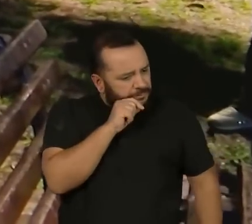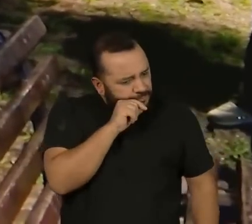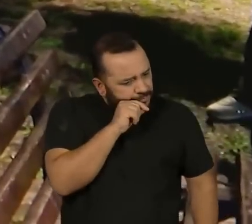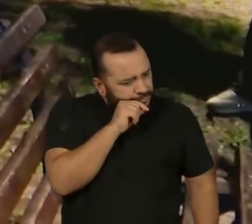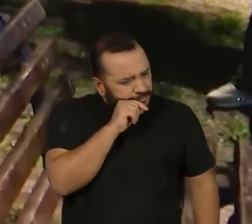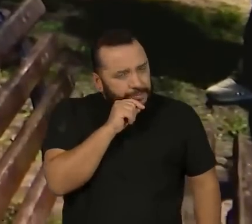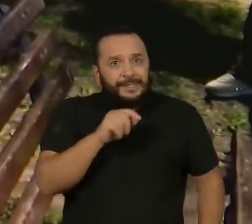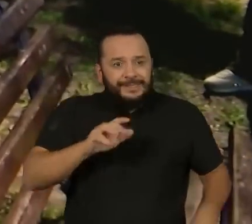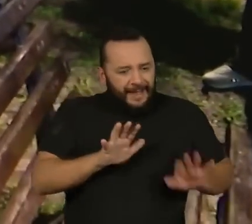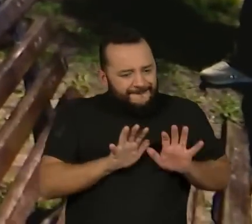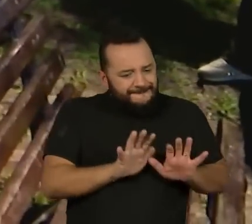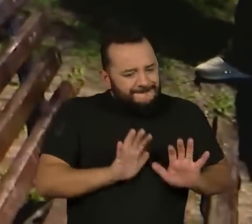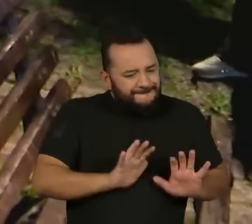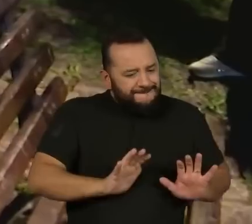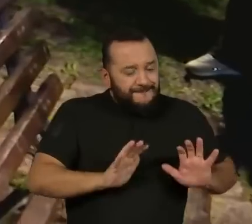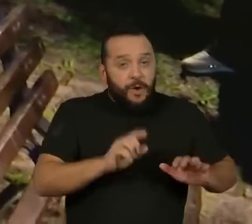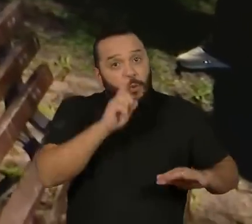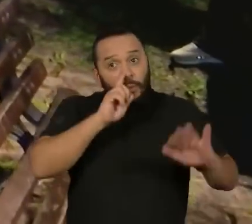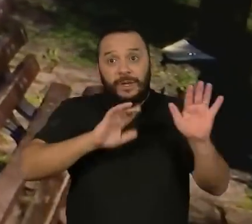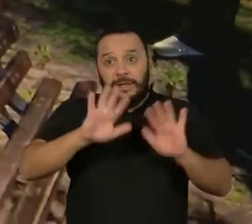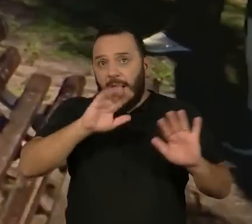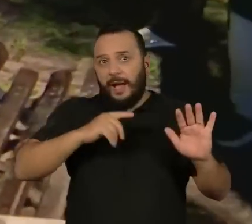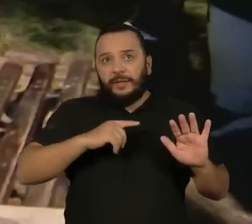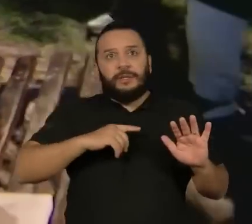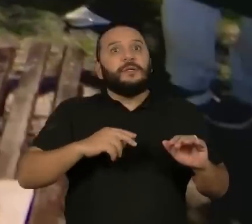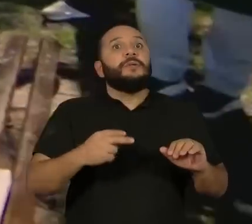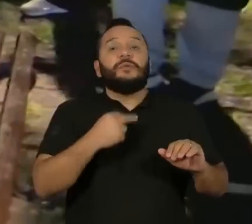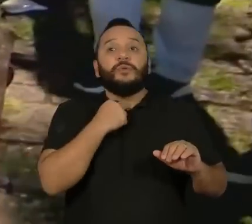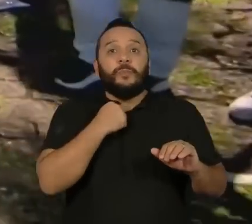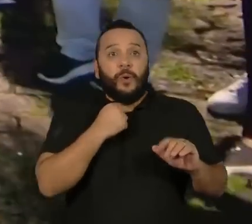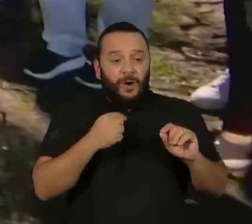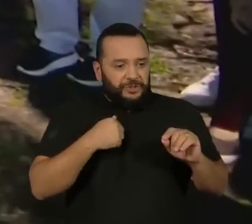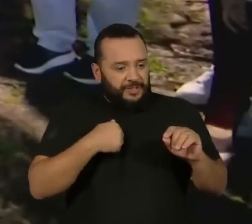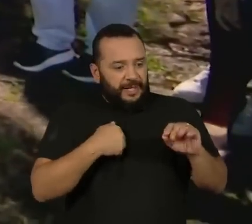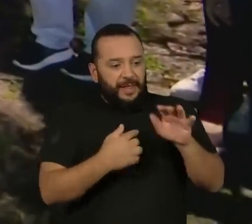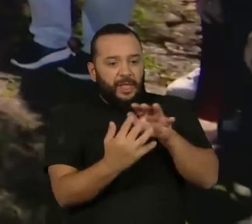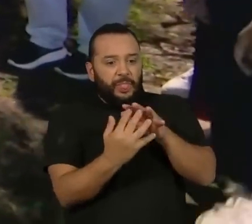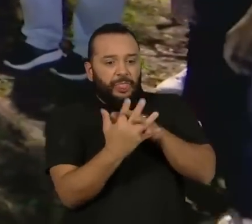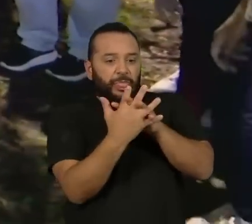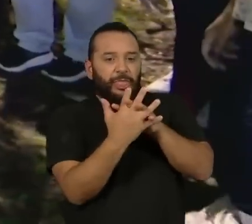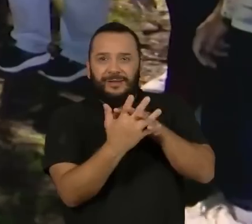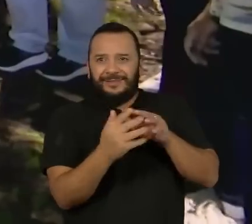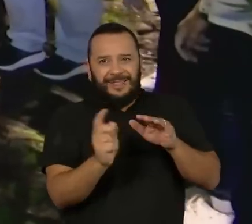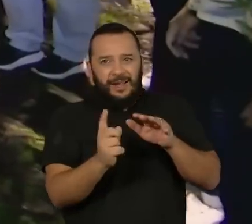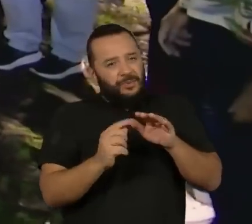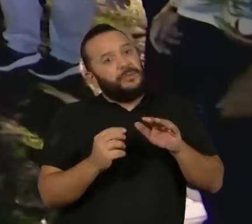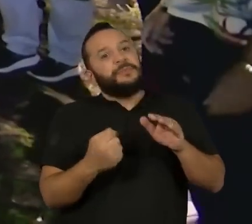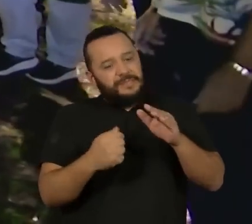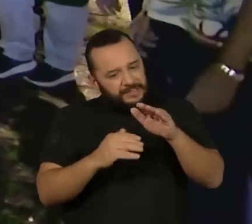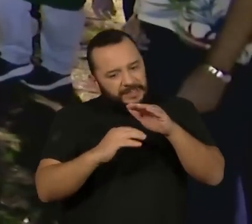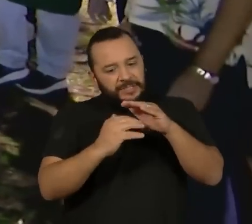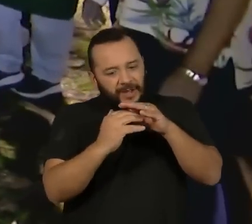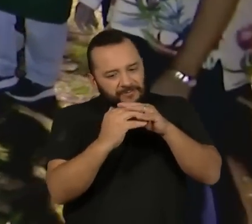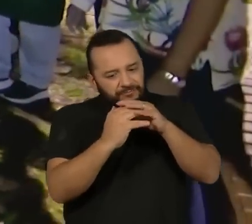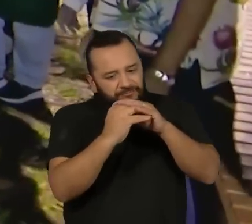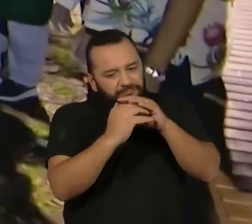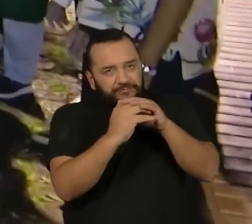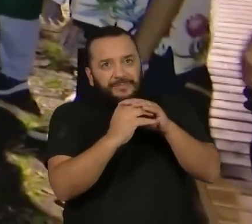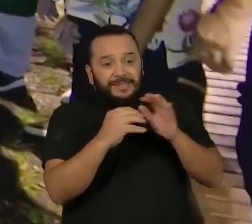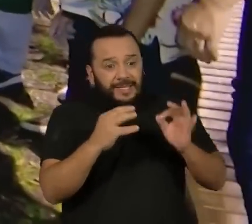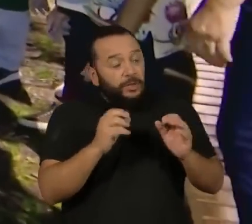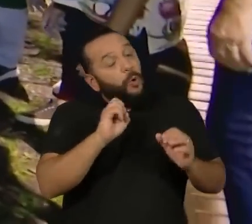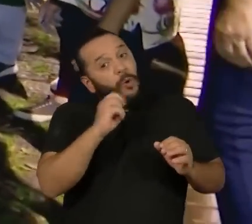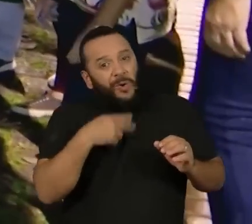eu aperto, só tomando cuidado para a gurizada não apertar muito, porque senão a argila vai ficar